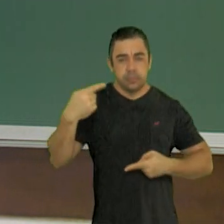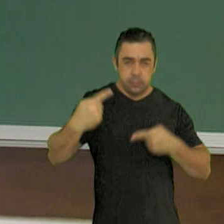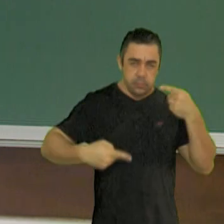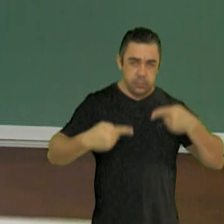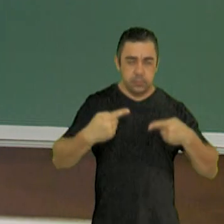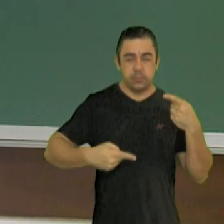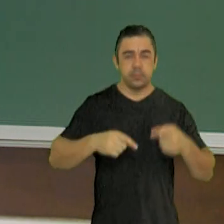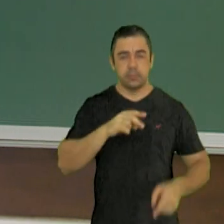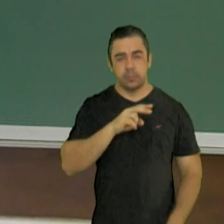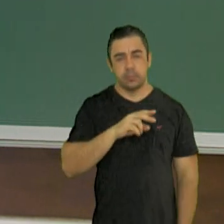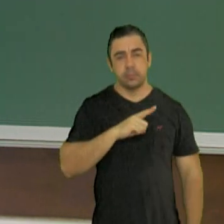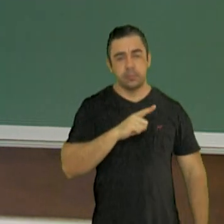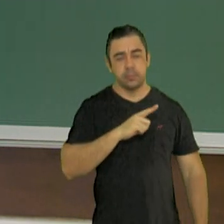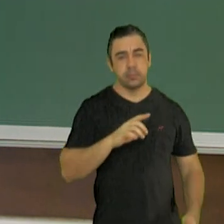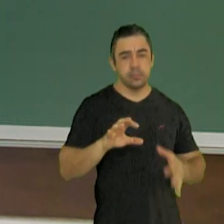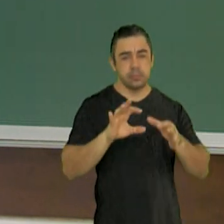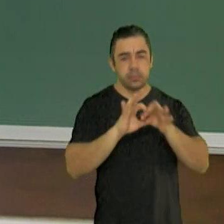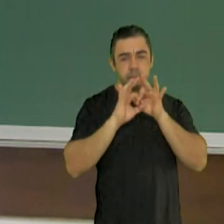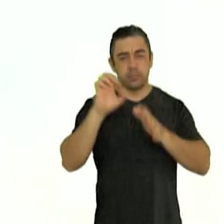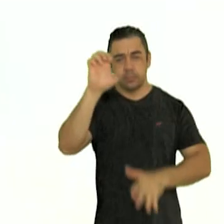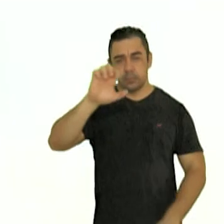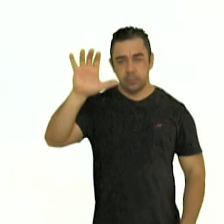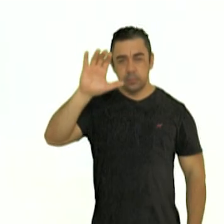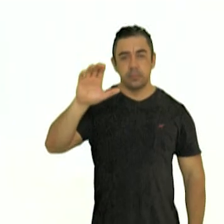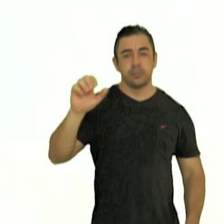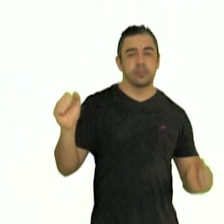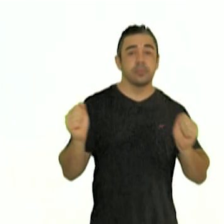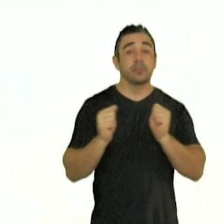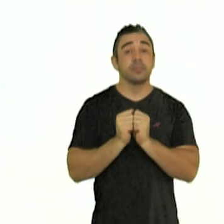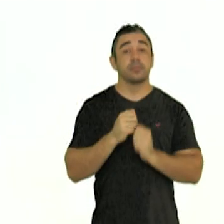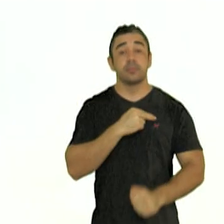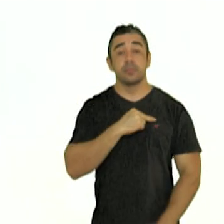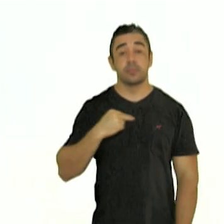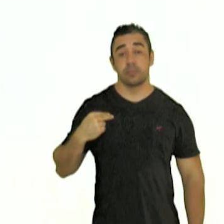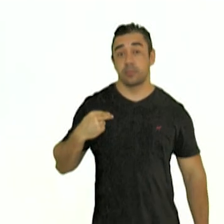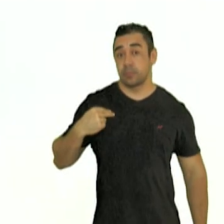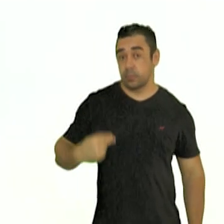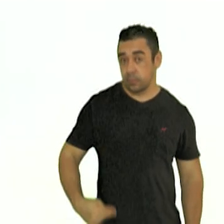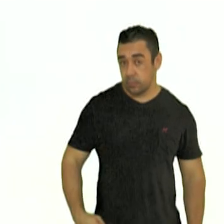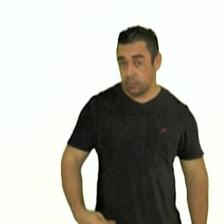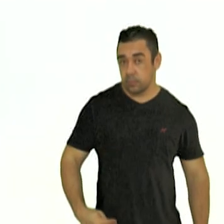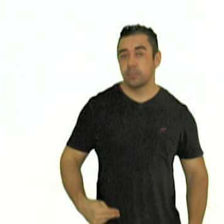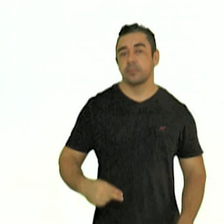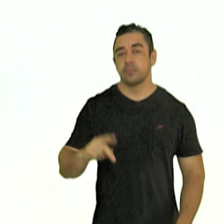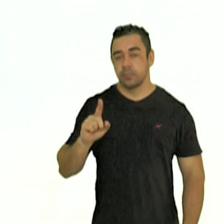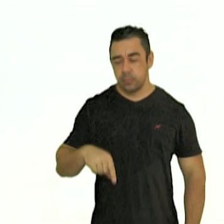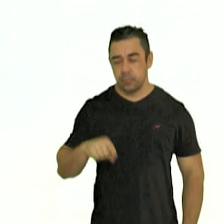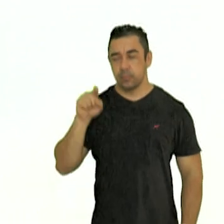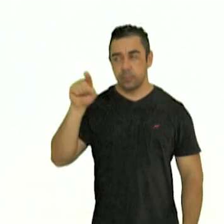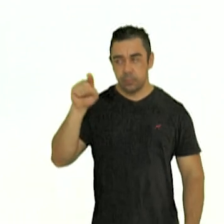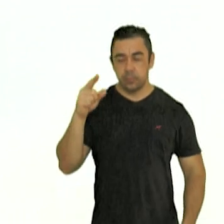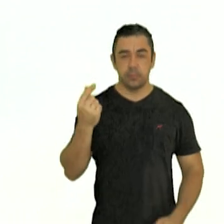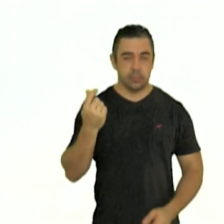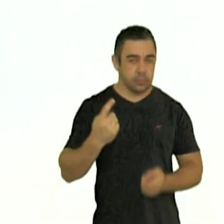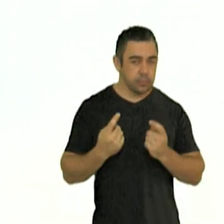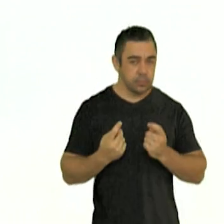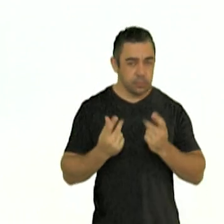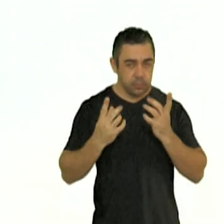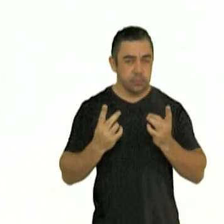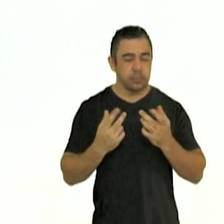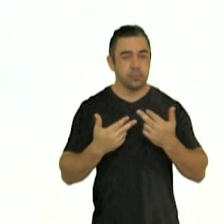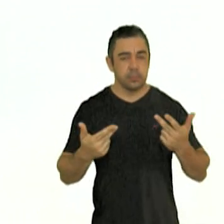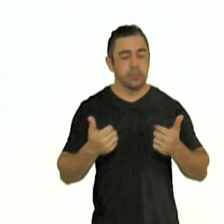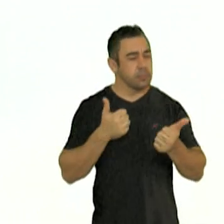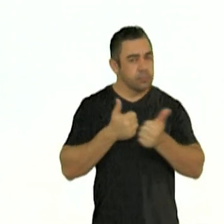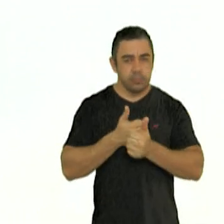União Europeia e a China, né, que estão disputando também o comércio no leste europeu. Repito, fica muito próximo ali da